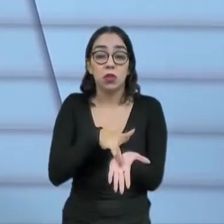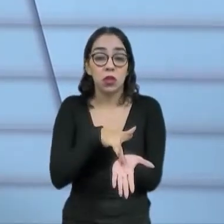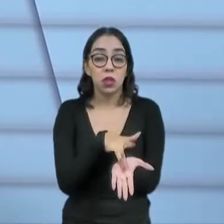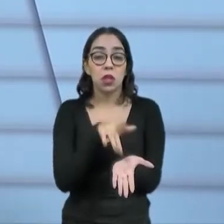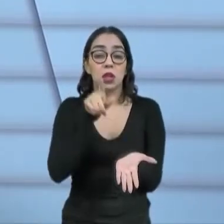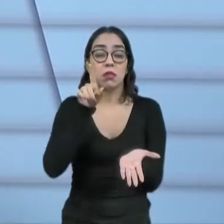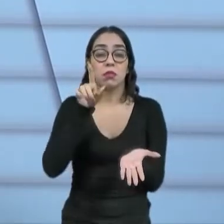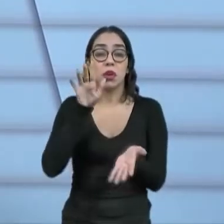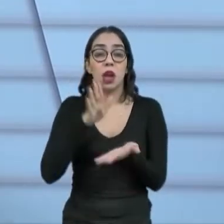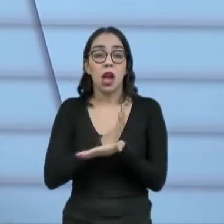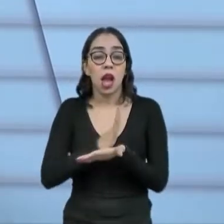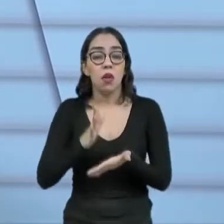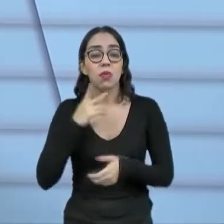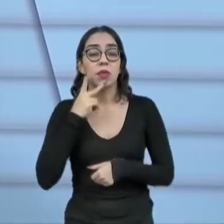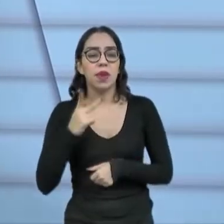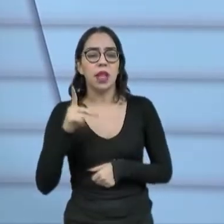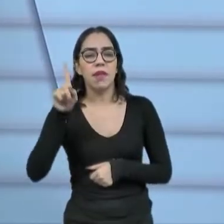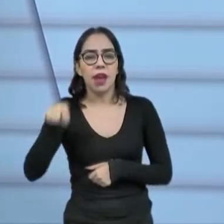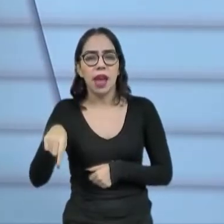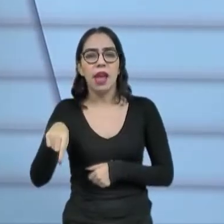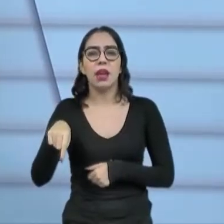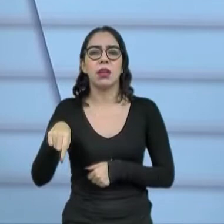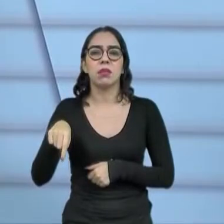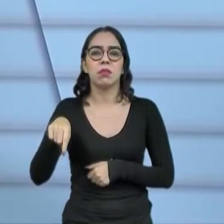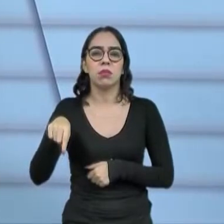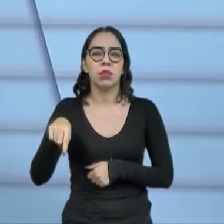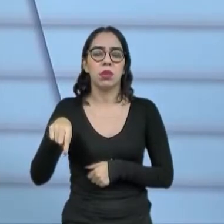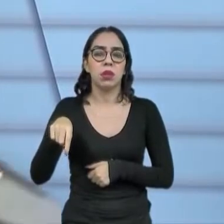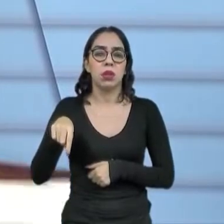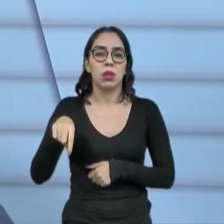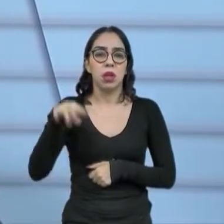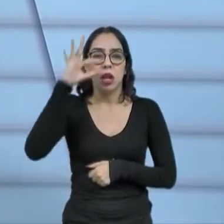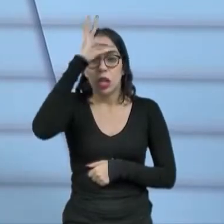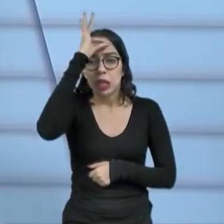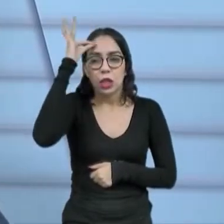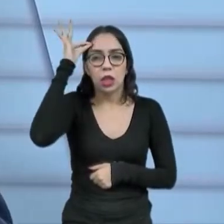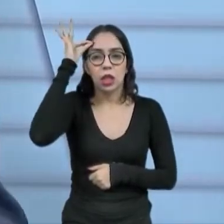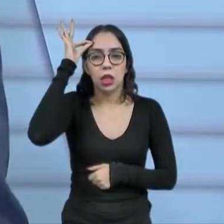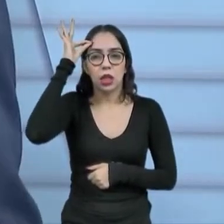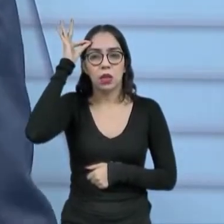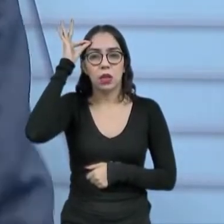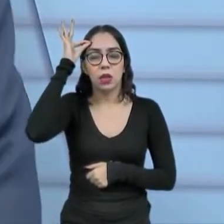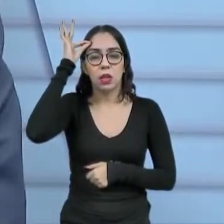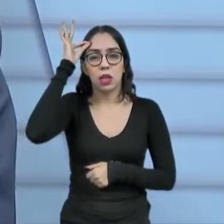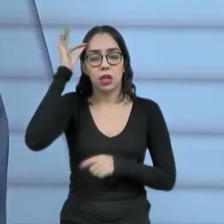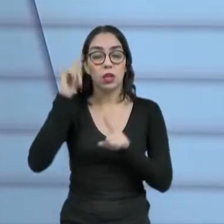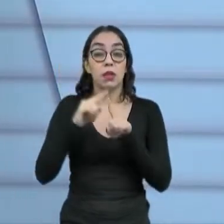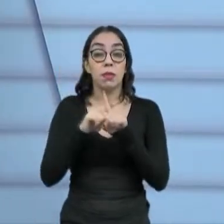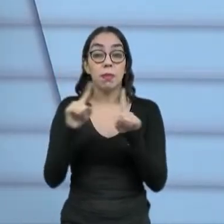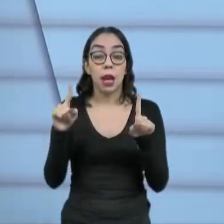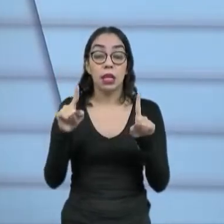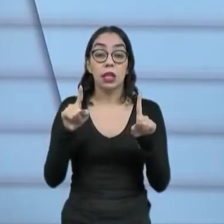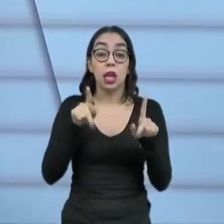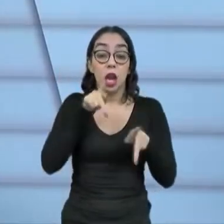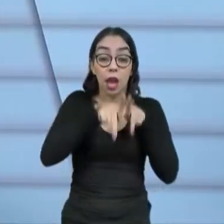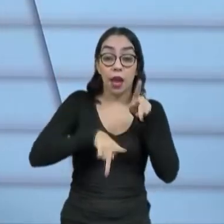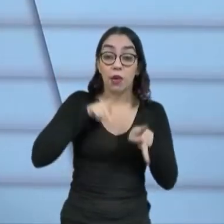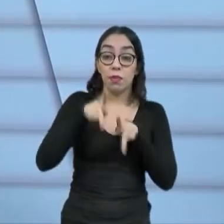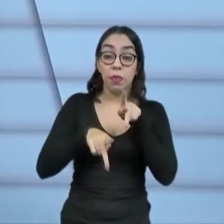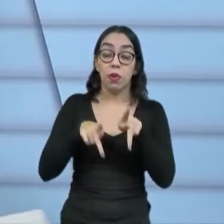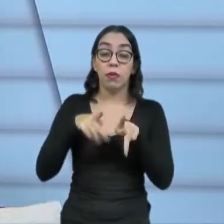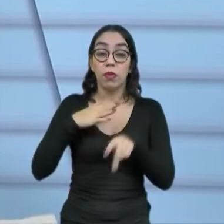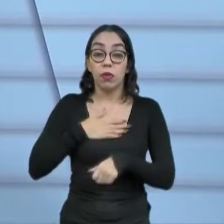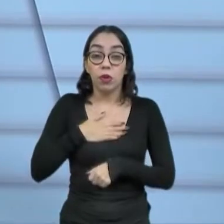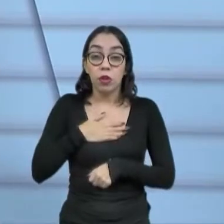embusteiro, santo, mistificador, mas, na verdade, ele é coroado santo pelo povo, né? Pelo